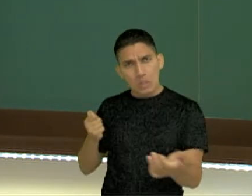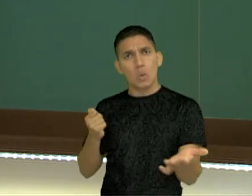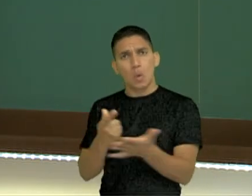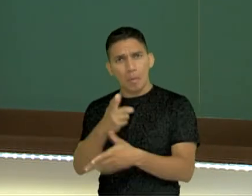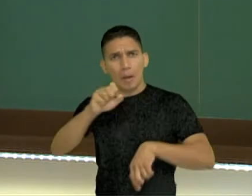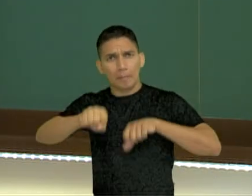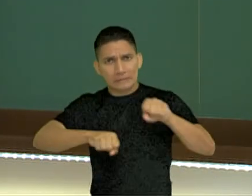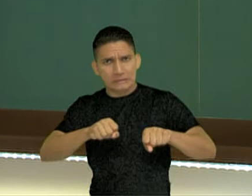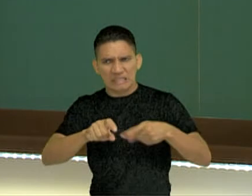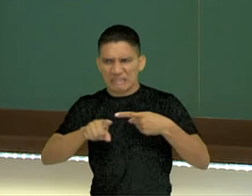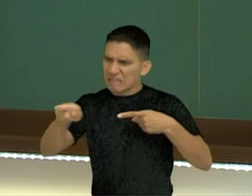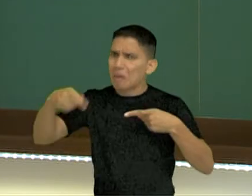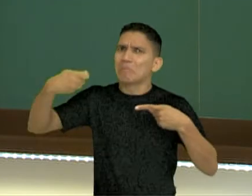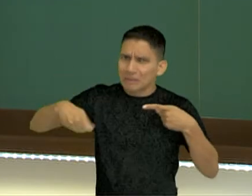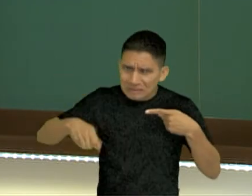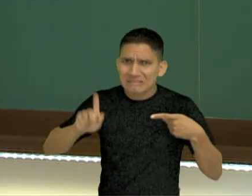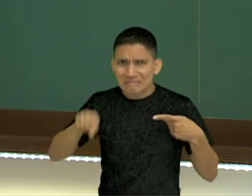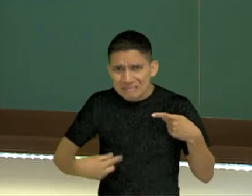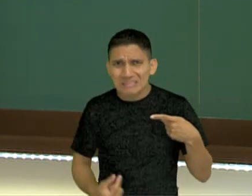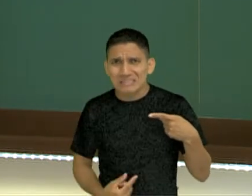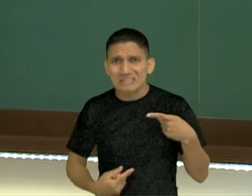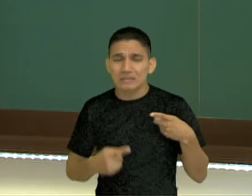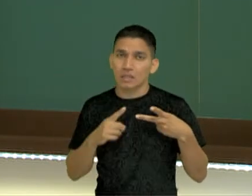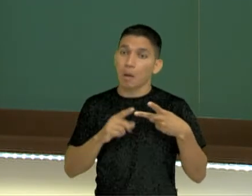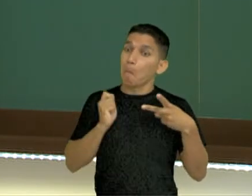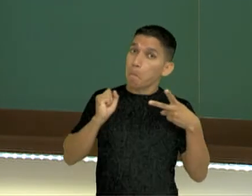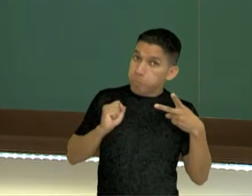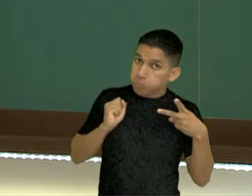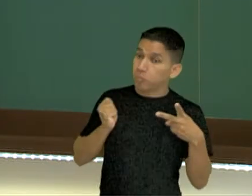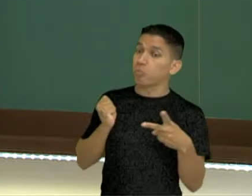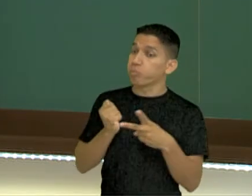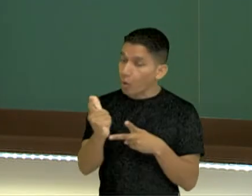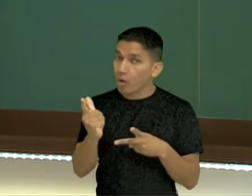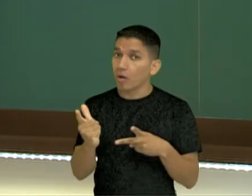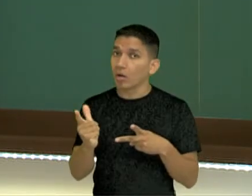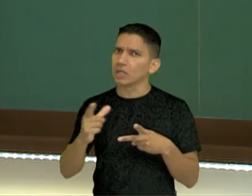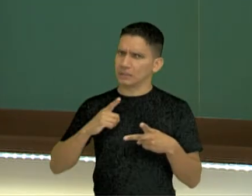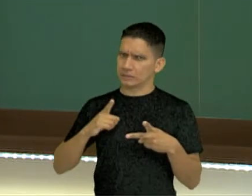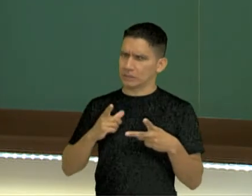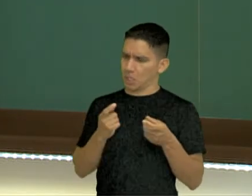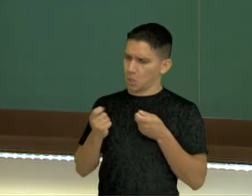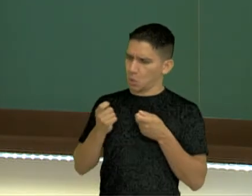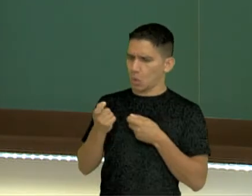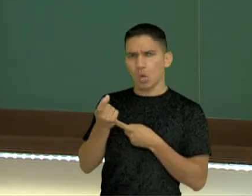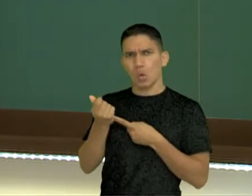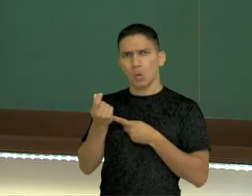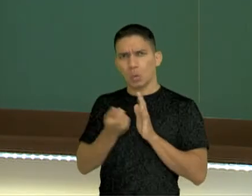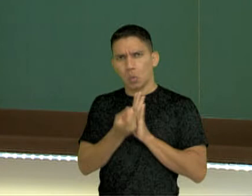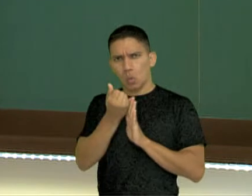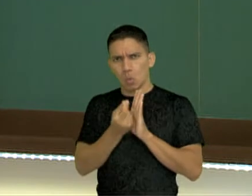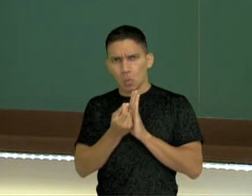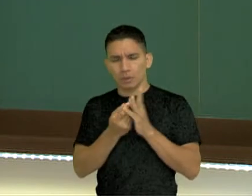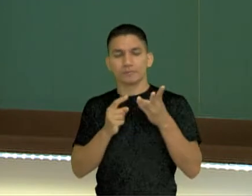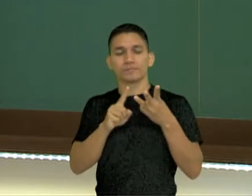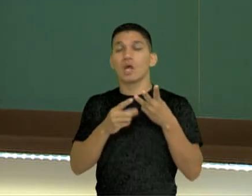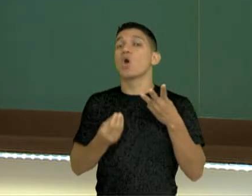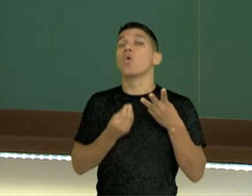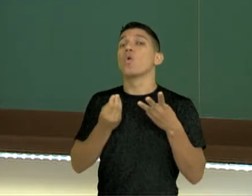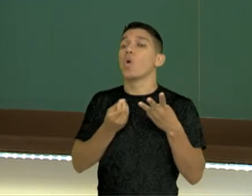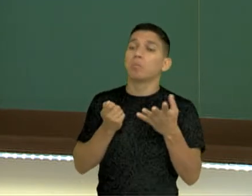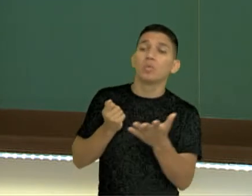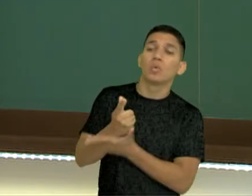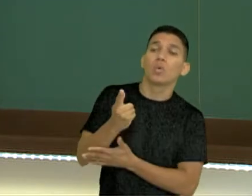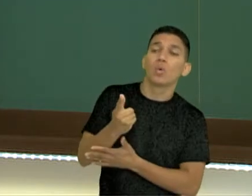mesmo? Ele pode comprar uma bicicleta? Tem uma folga nesse orçamento. Como Gustavo pode planejar a compra de